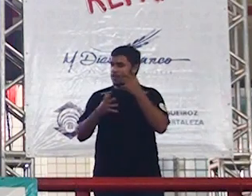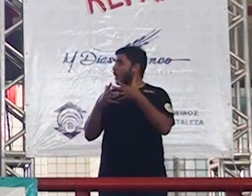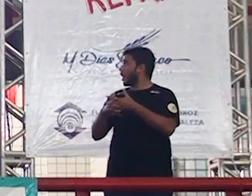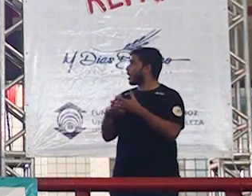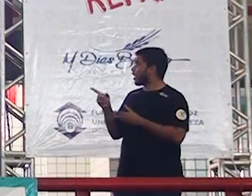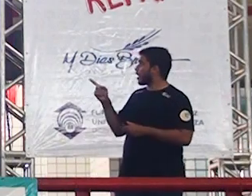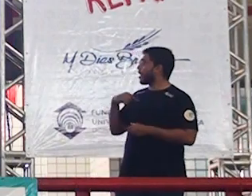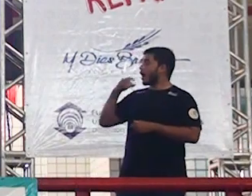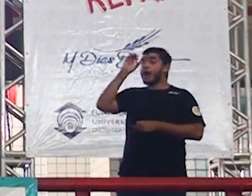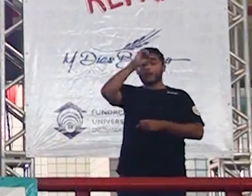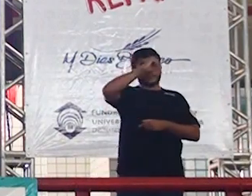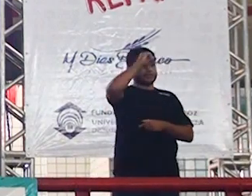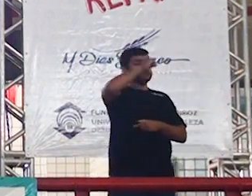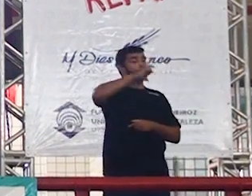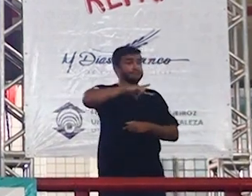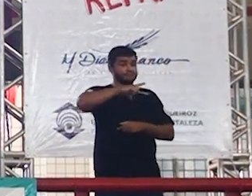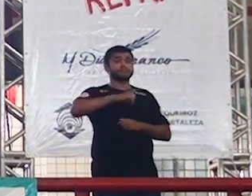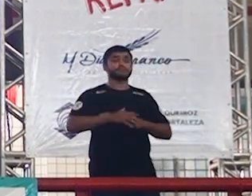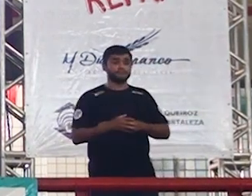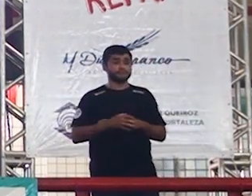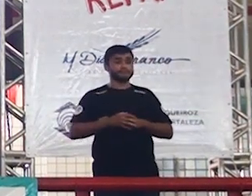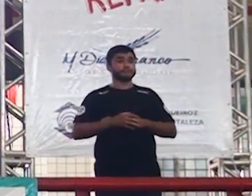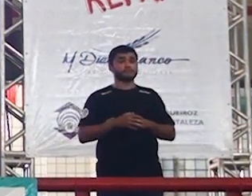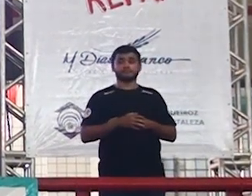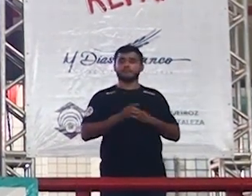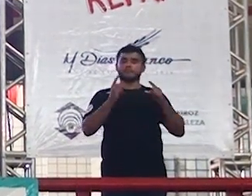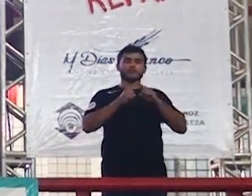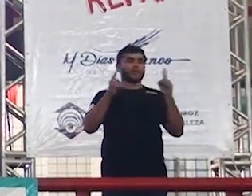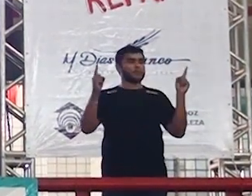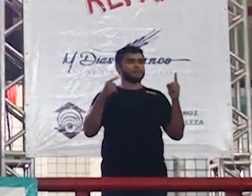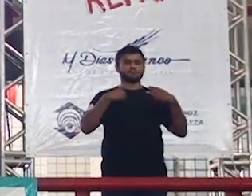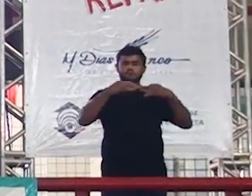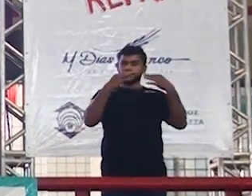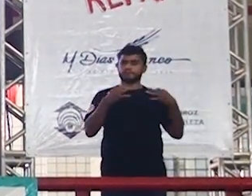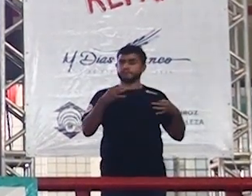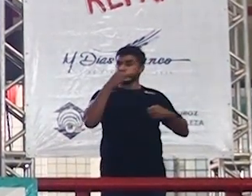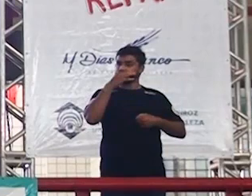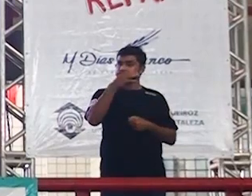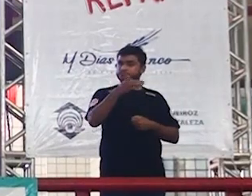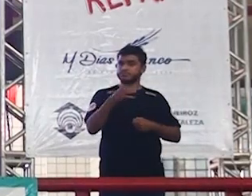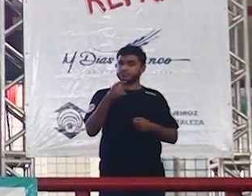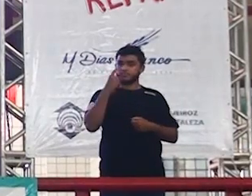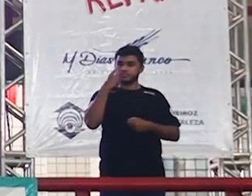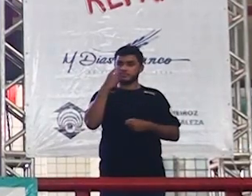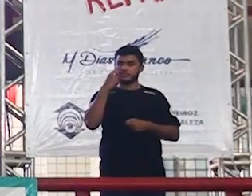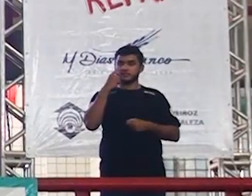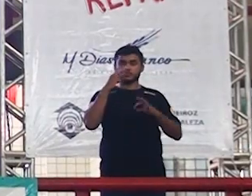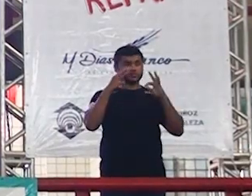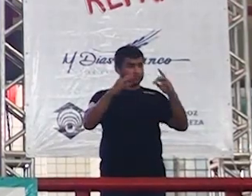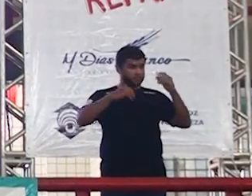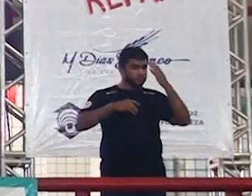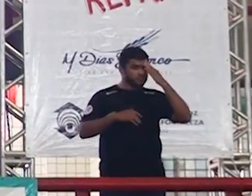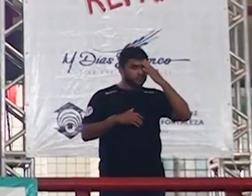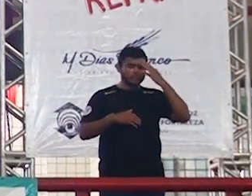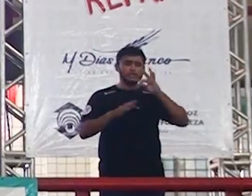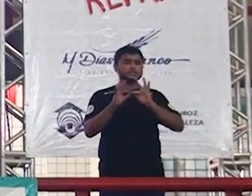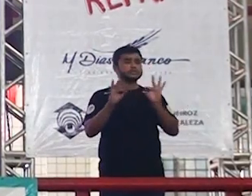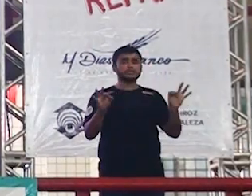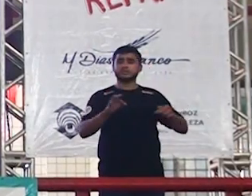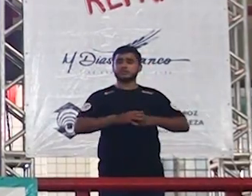o nosso aprendizado. Mas ficou show a costura que ele fez na redação. Está vendo como é